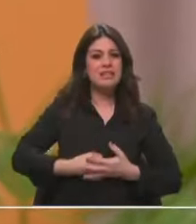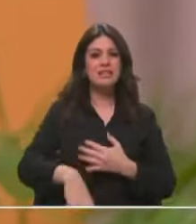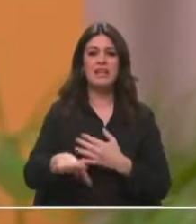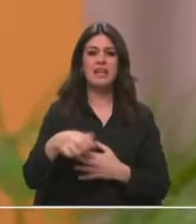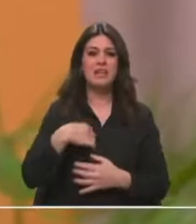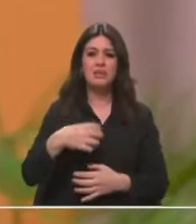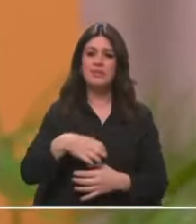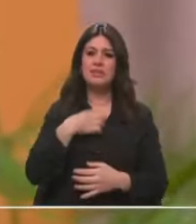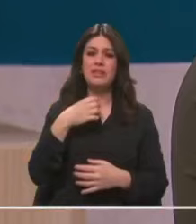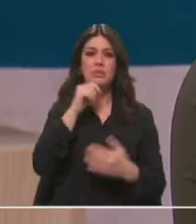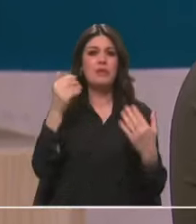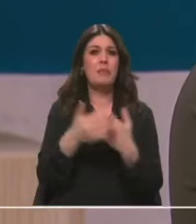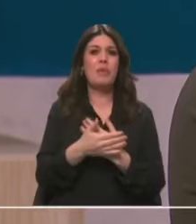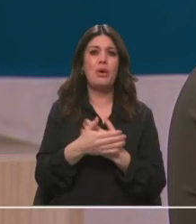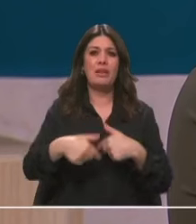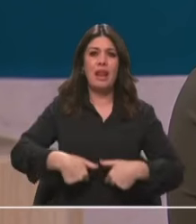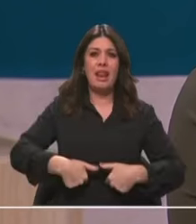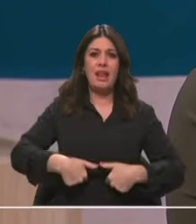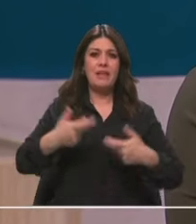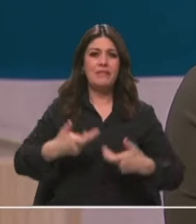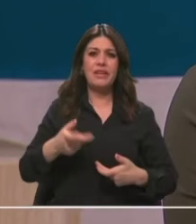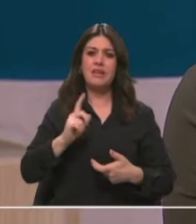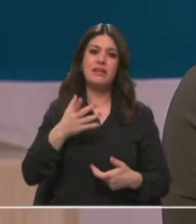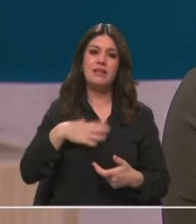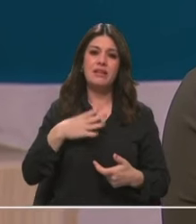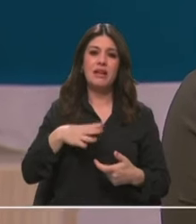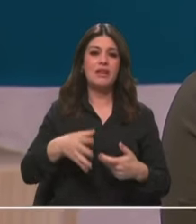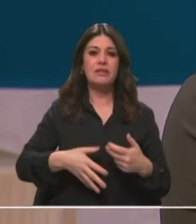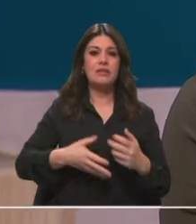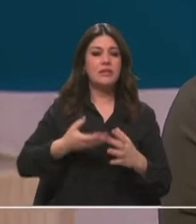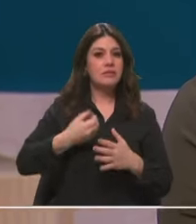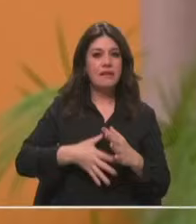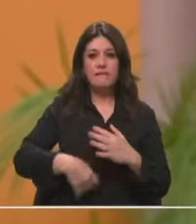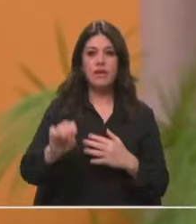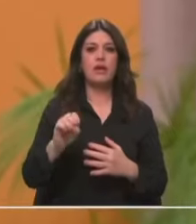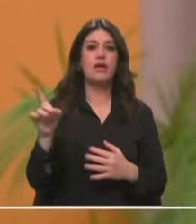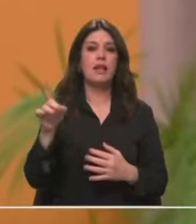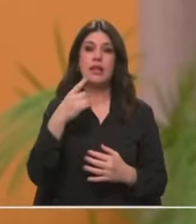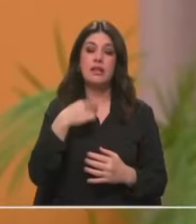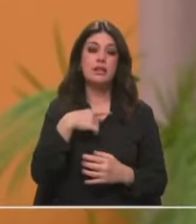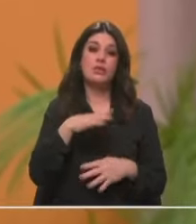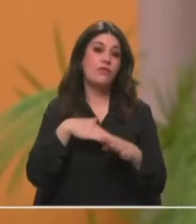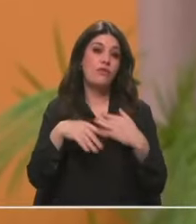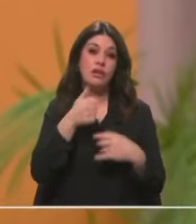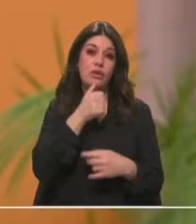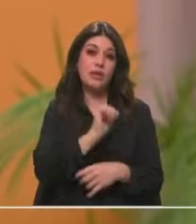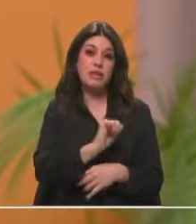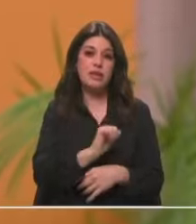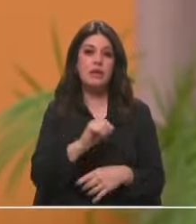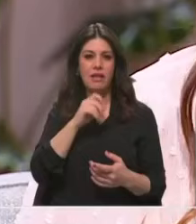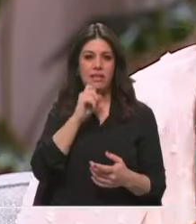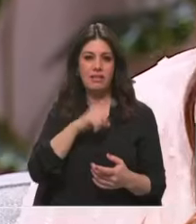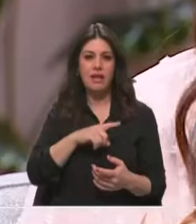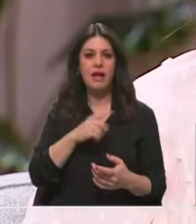ela tá morta dentro de mim tire-me daqui e ela nós fazemos o que quiser você que decide não sei quê podemos ligar alguém da sua